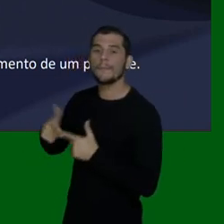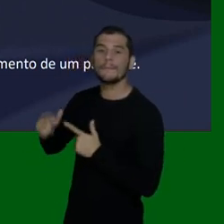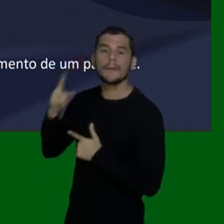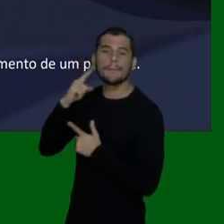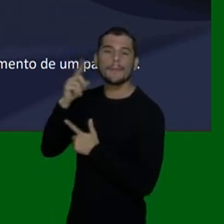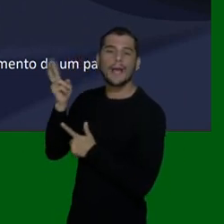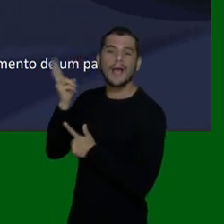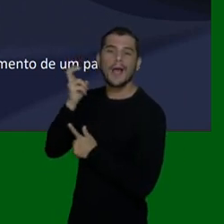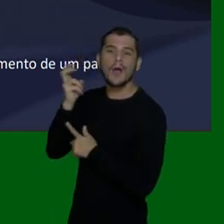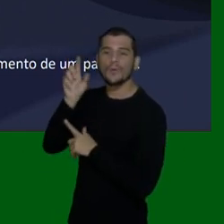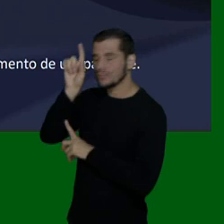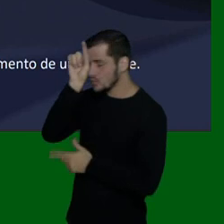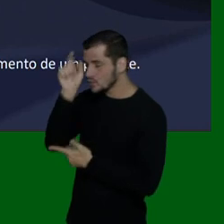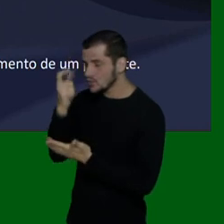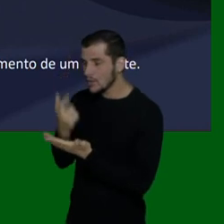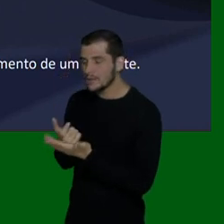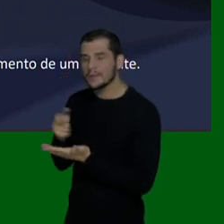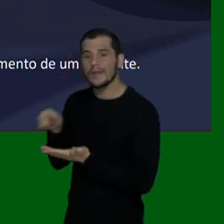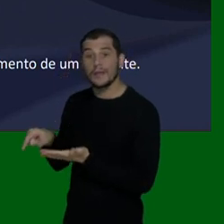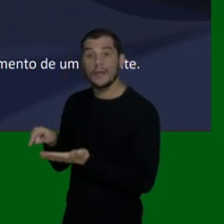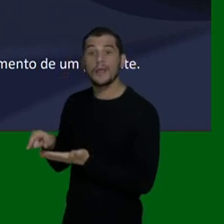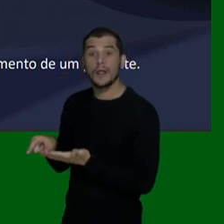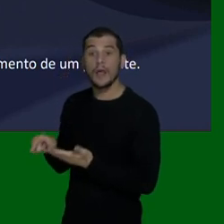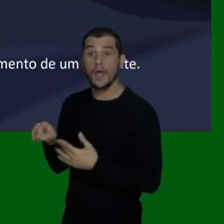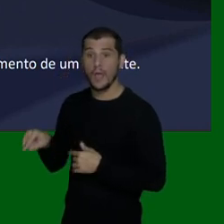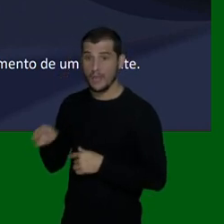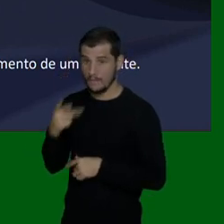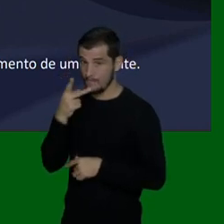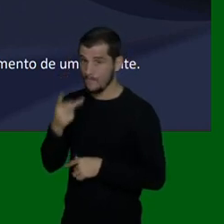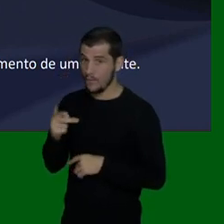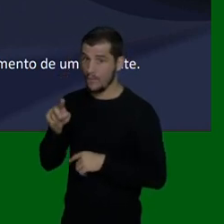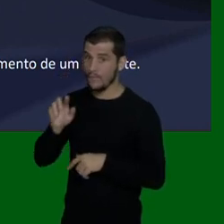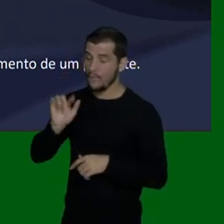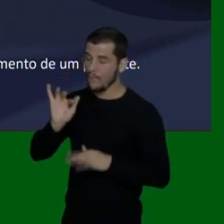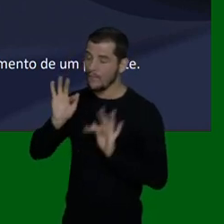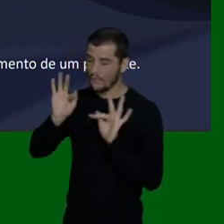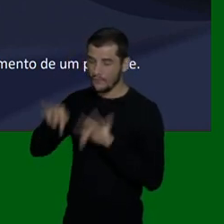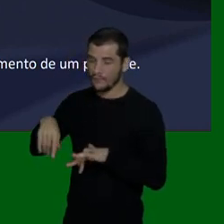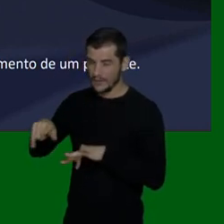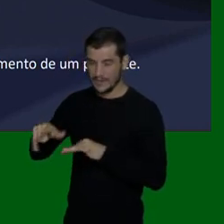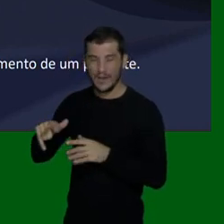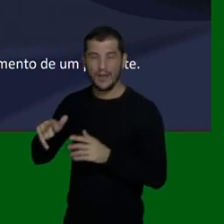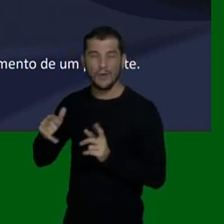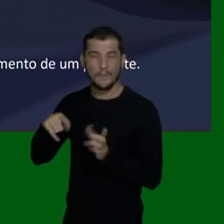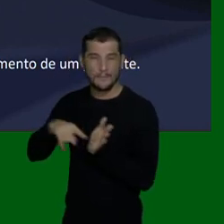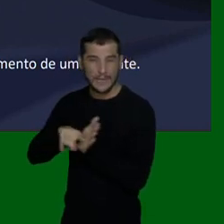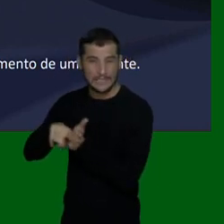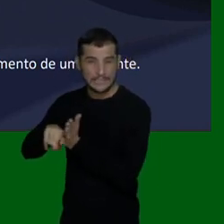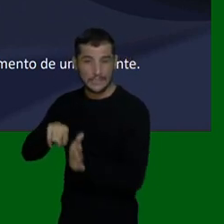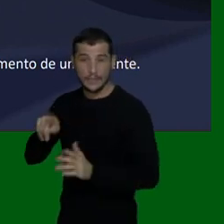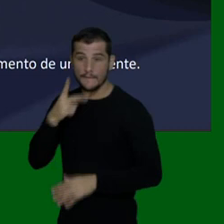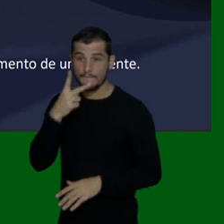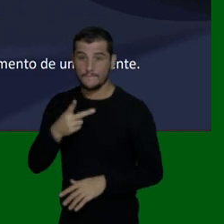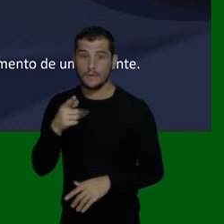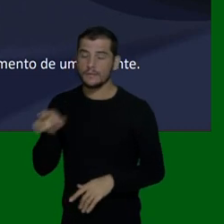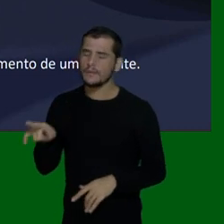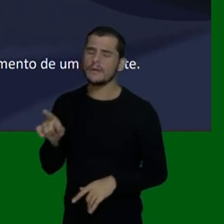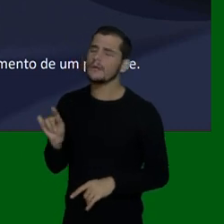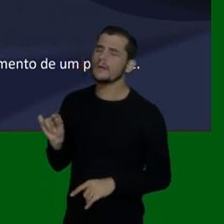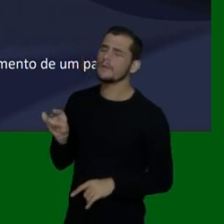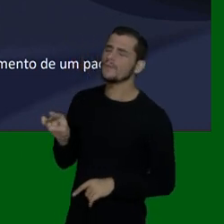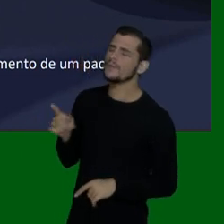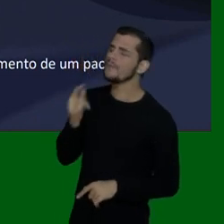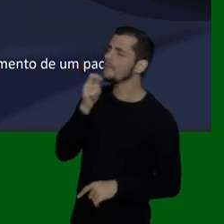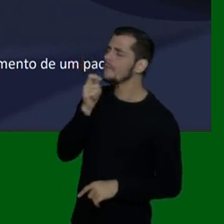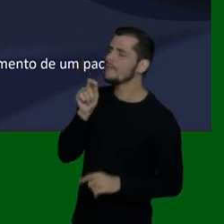ele disse no final da do trabalho de intervenção ele disse para mim assim ó eu disse o que que você diz para mim